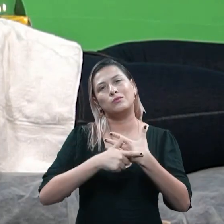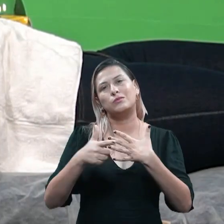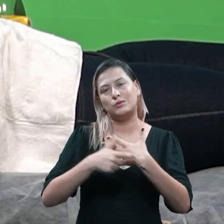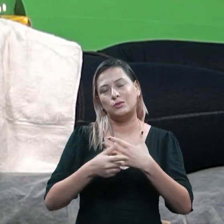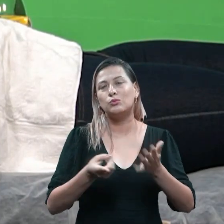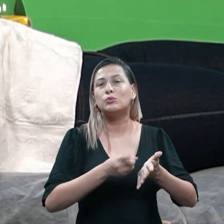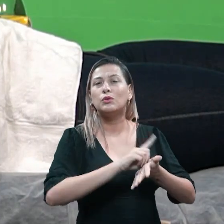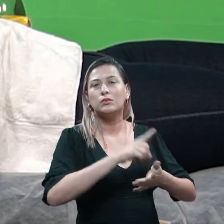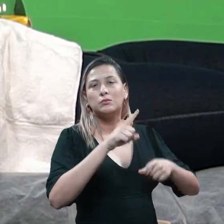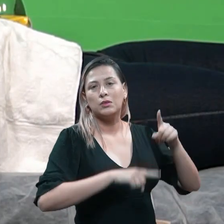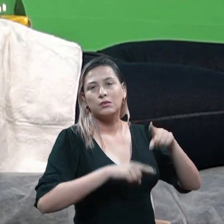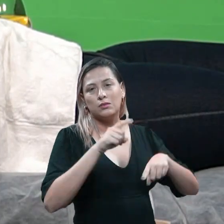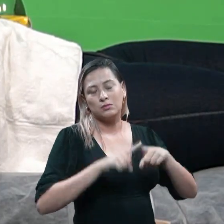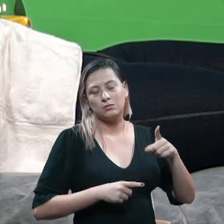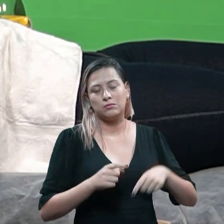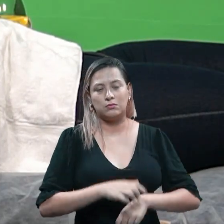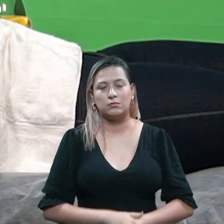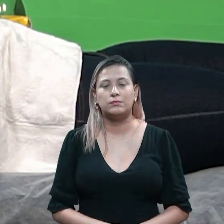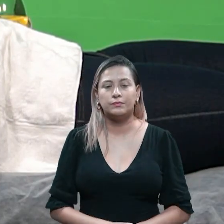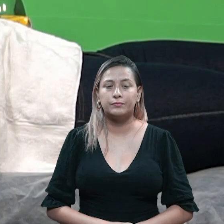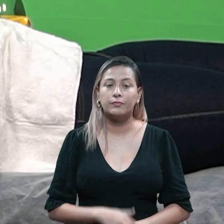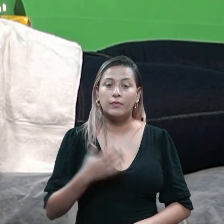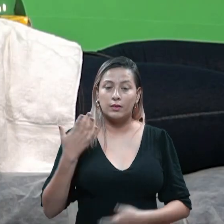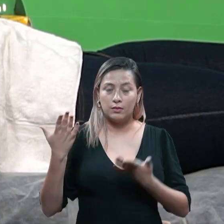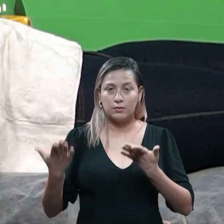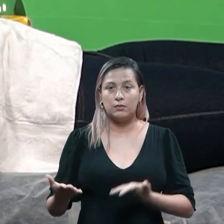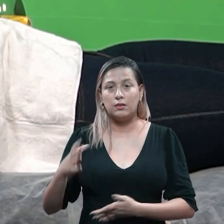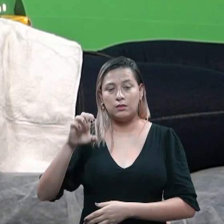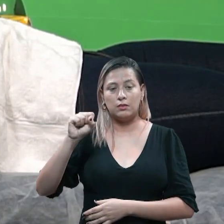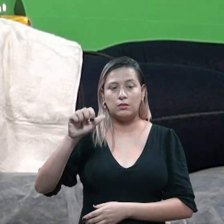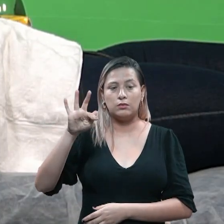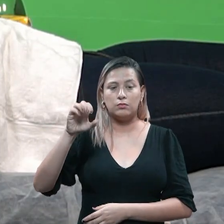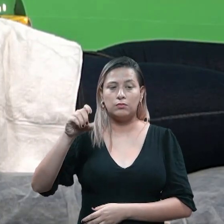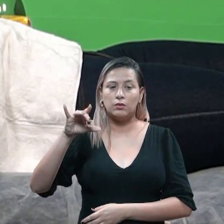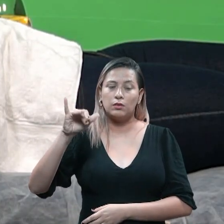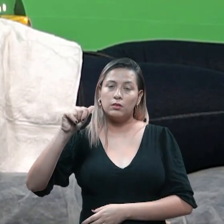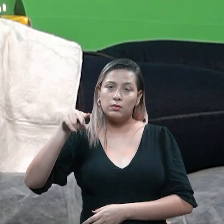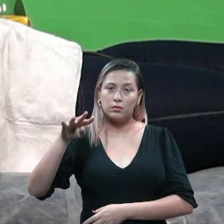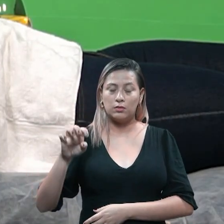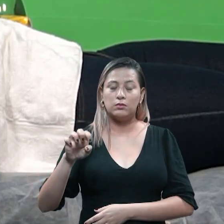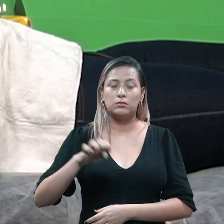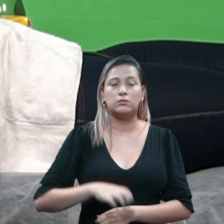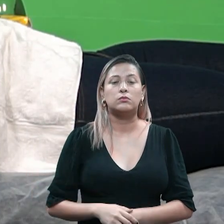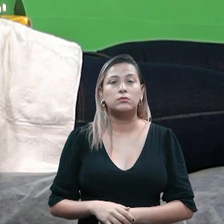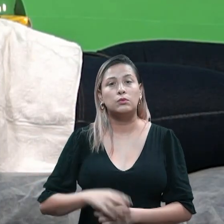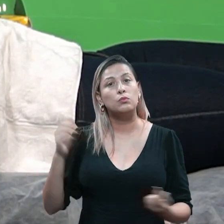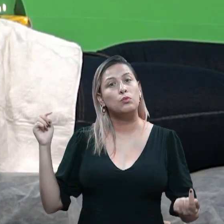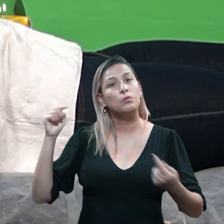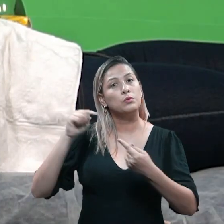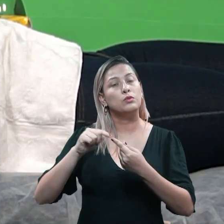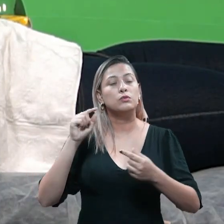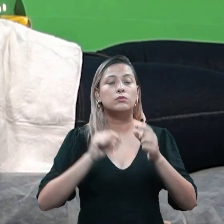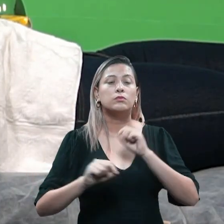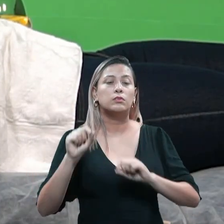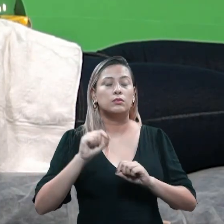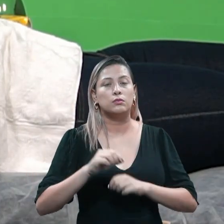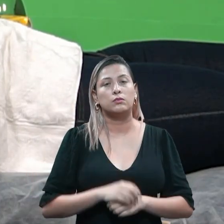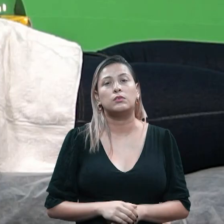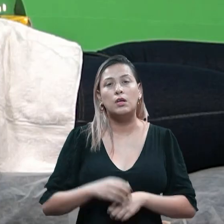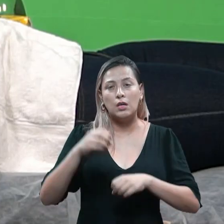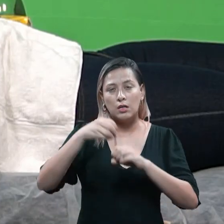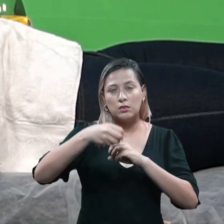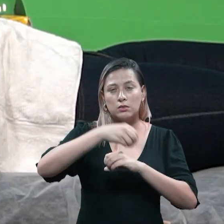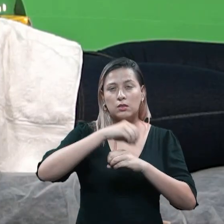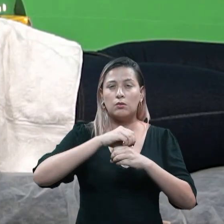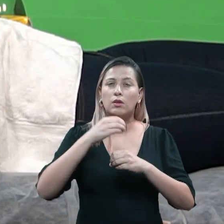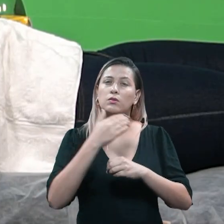certo? Esse produto aqui é o esfoliante, então a finalidade dele é retirar as células